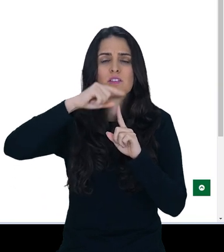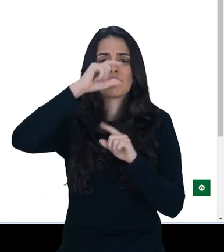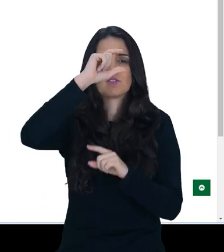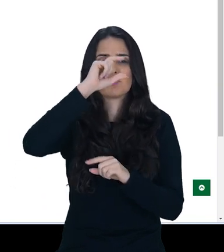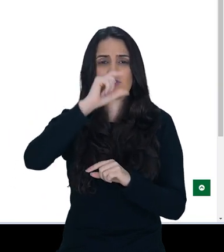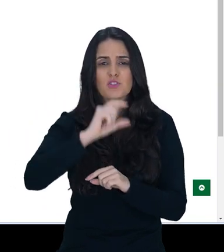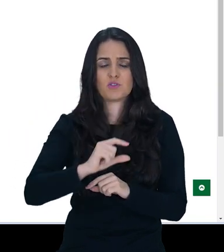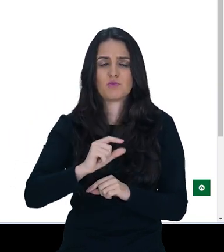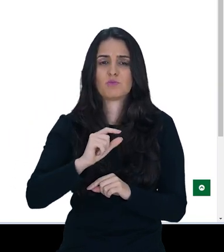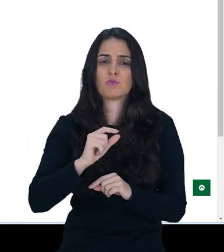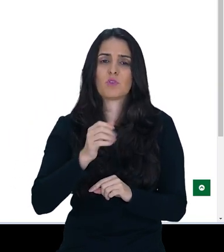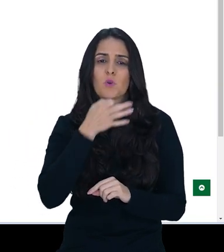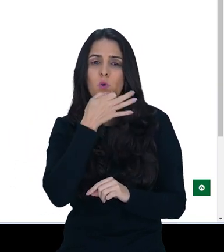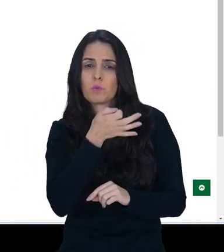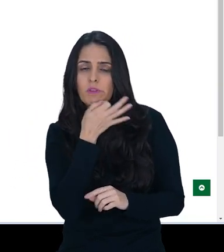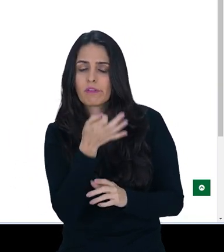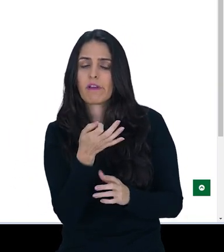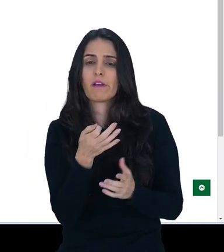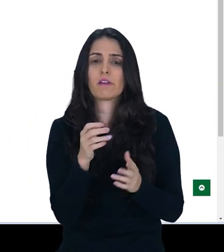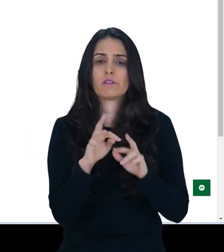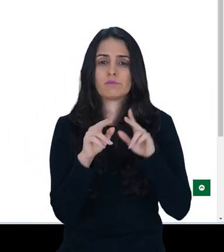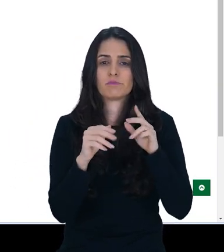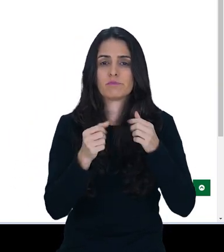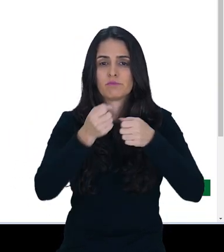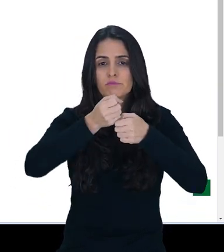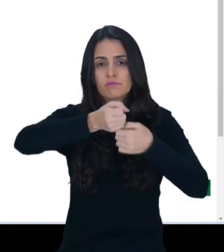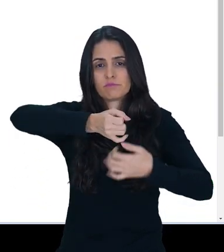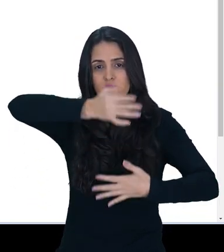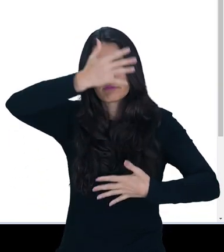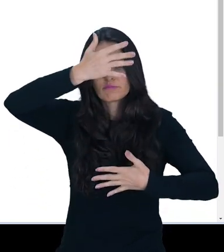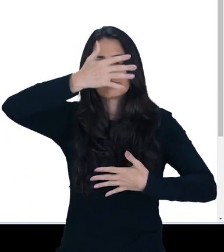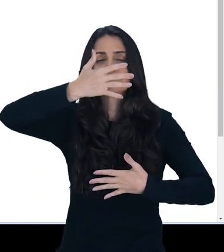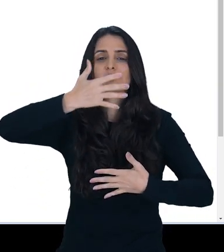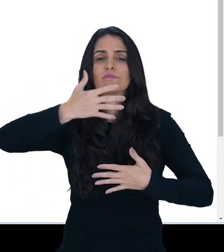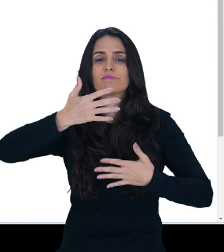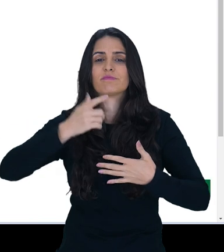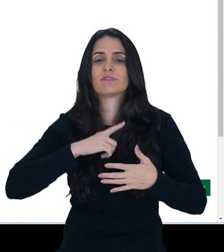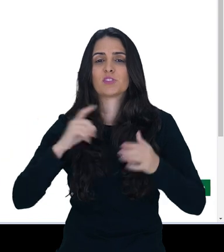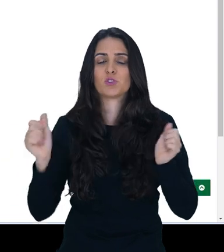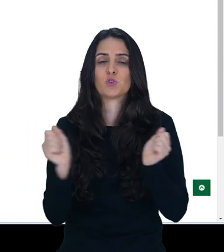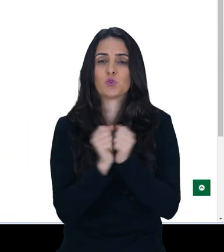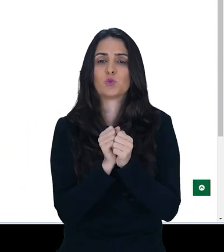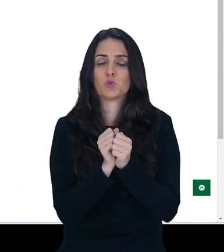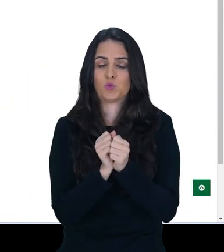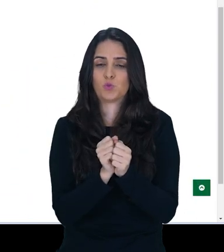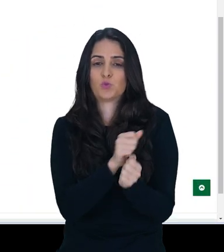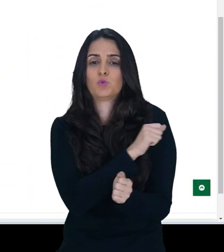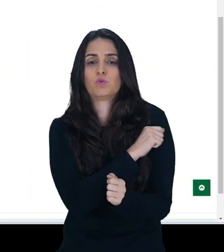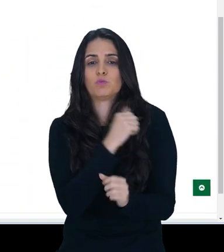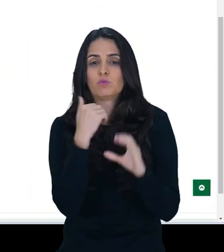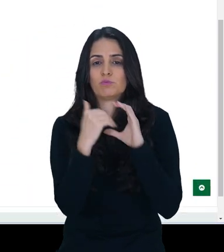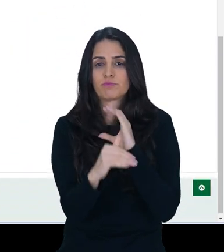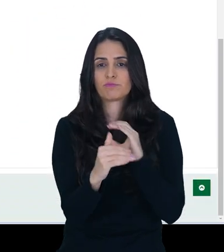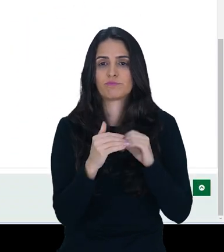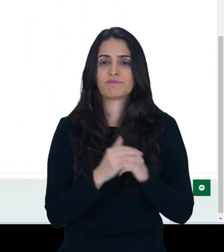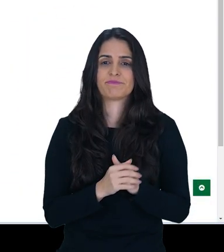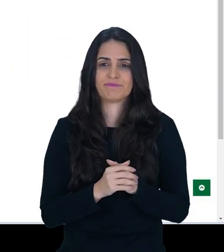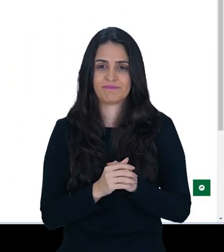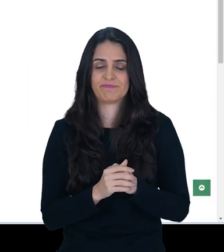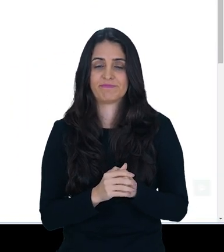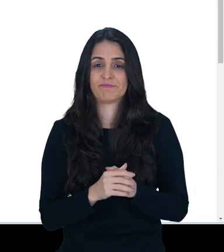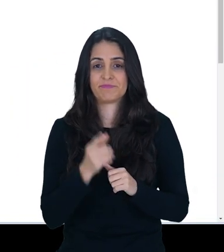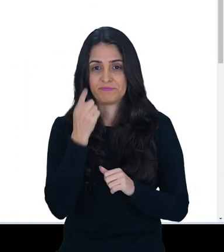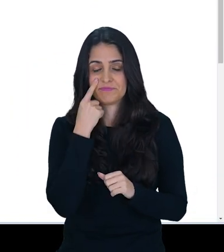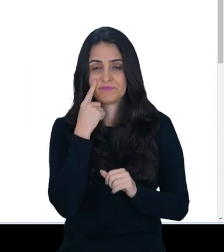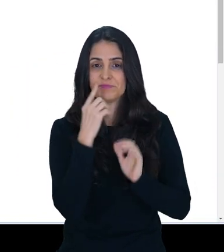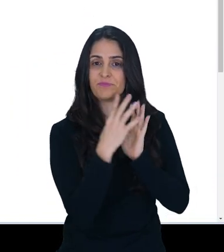tags comentários todas essas opções vão aparecer aqui junto com a postagem do aluno então